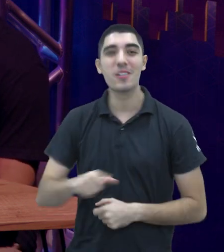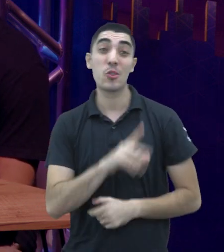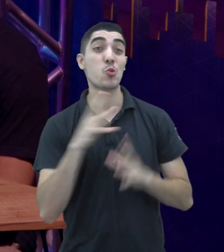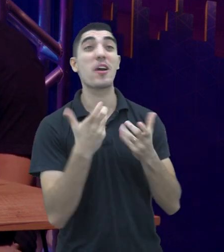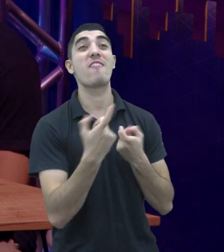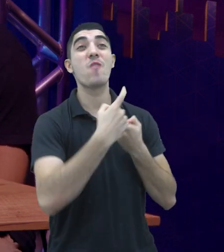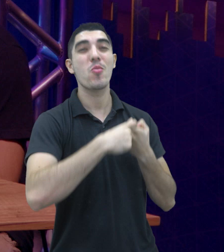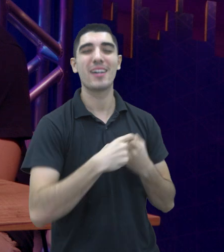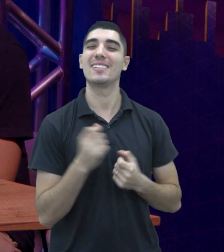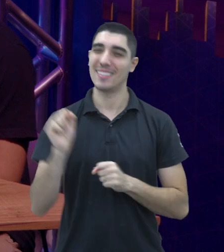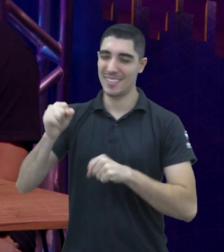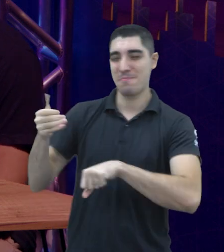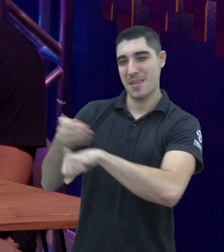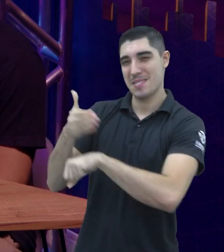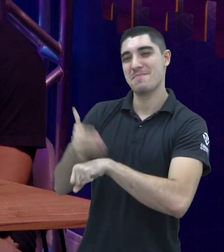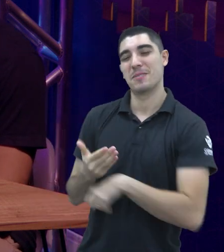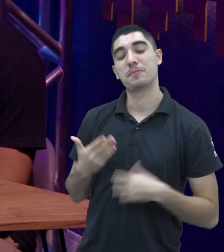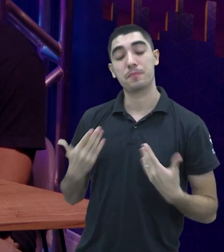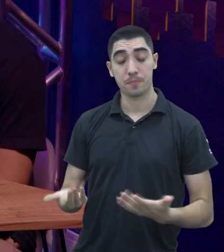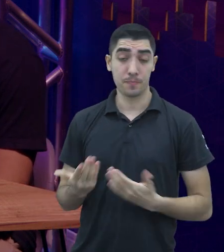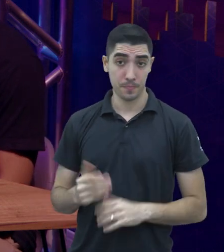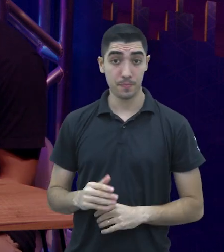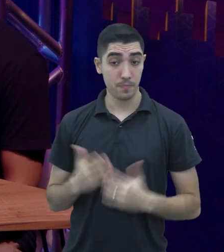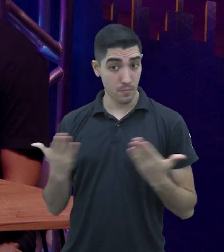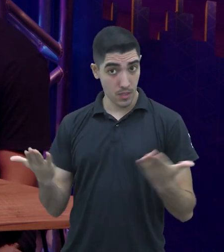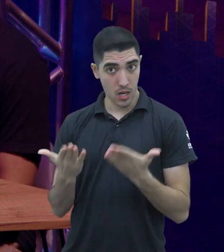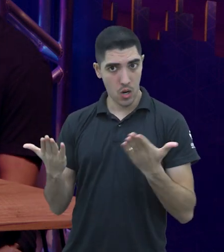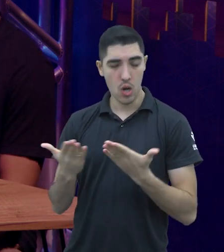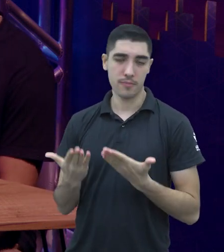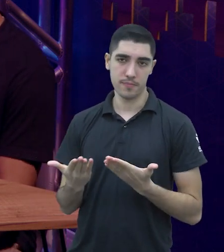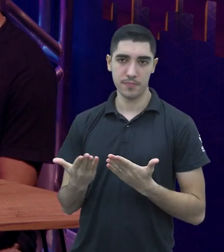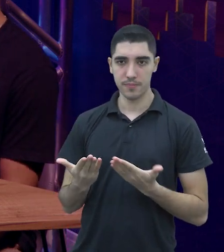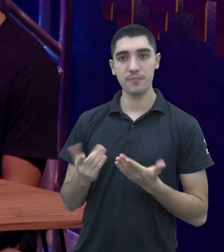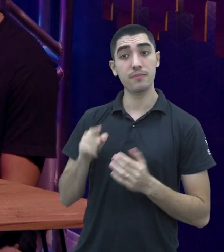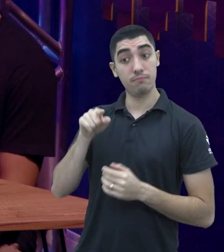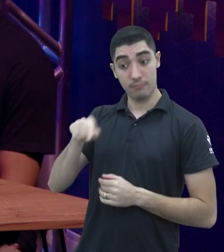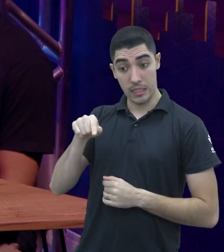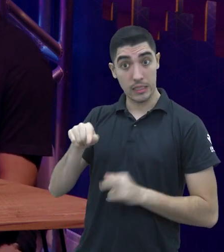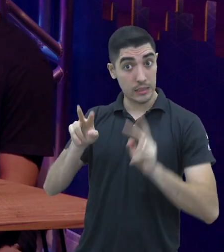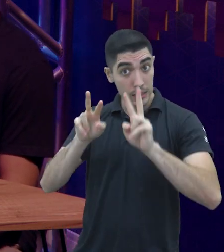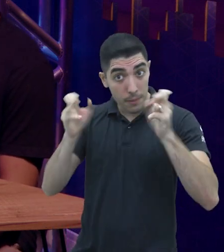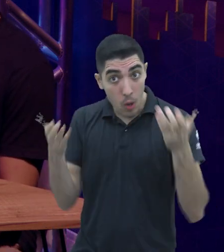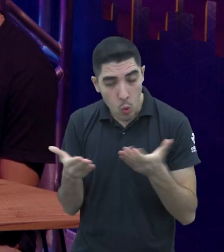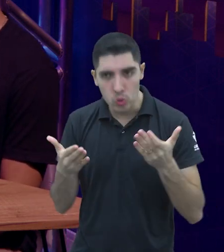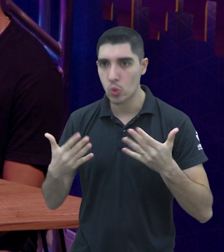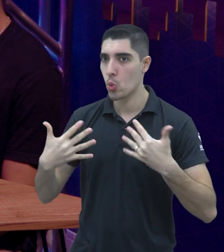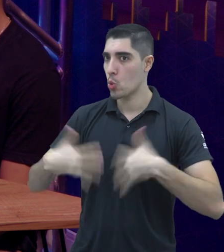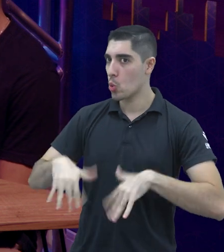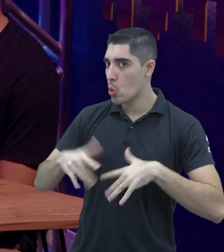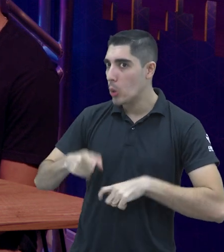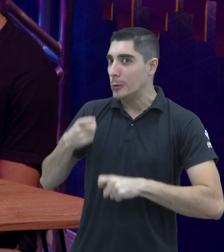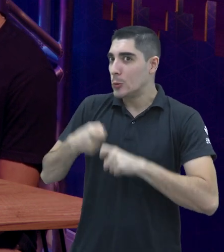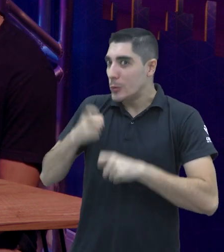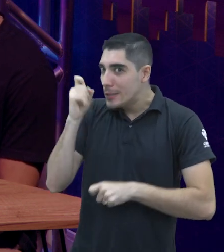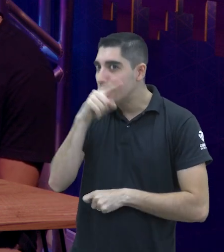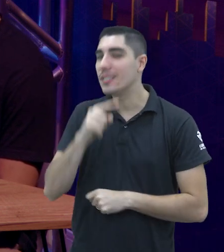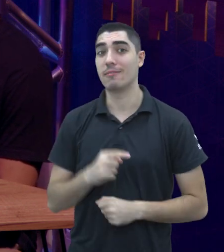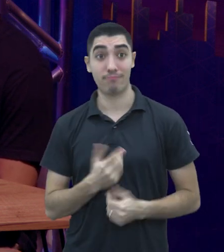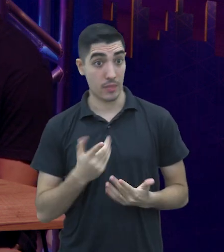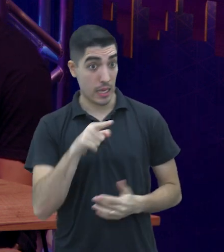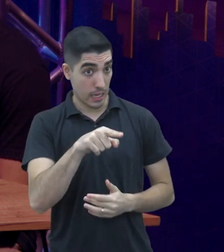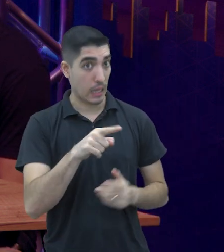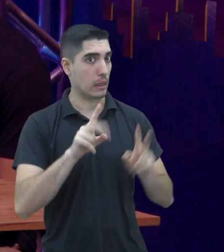pro Pode Ser. Todo mundo quer voltar. Mas então, Vicky, a gente já volta, você já volta com um tema cabeludo, hein? Um